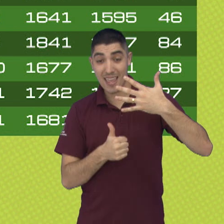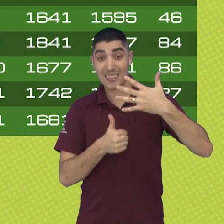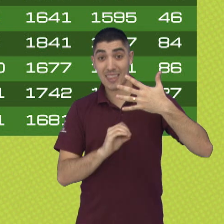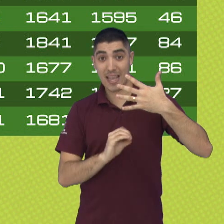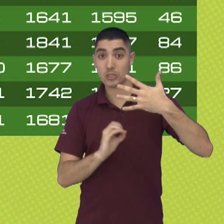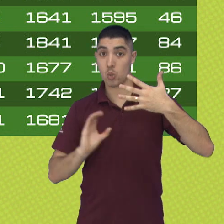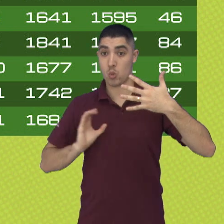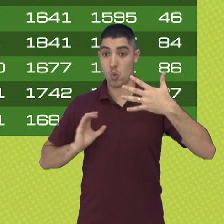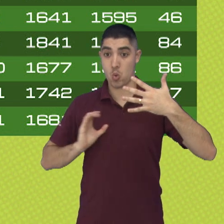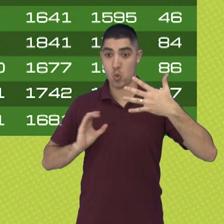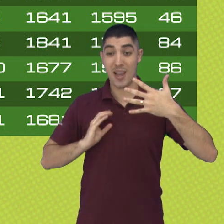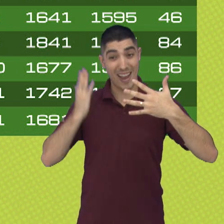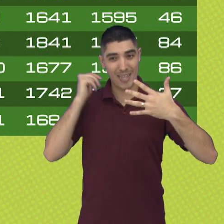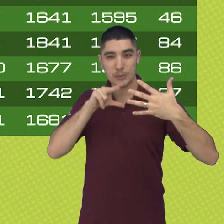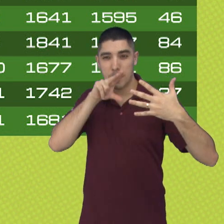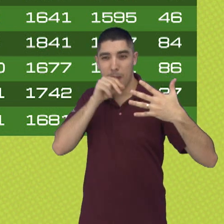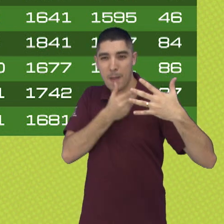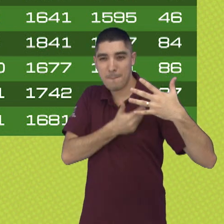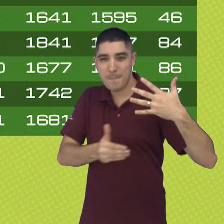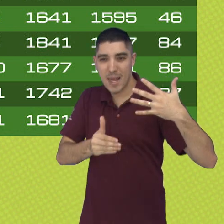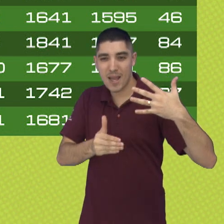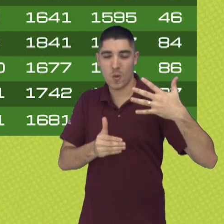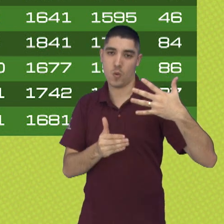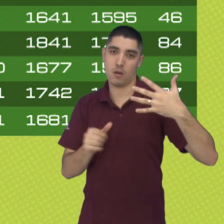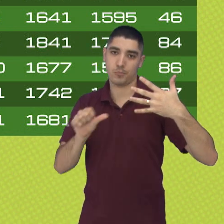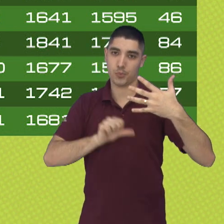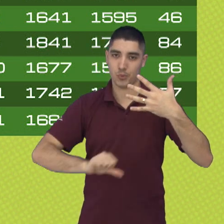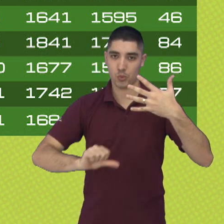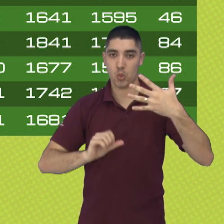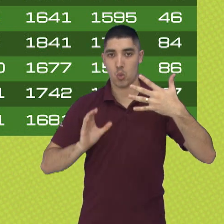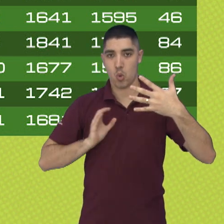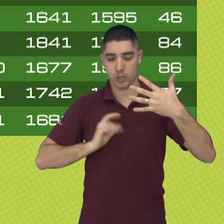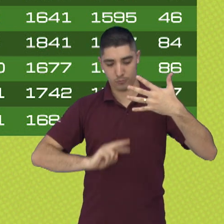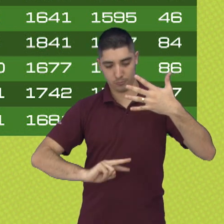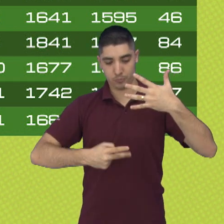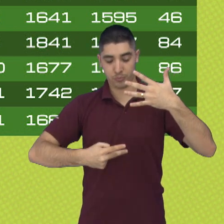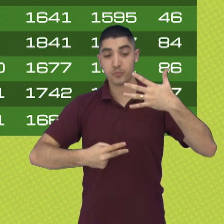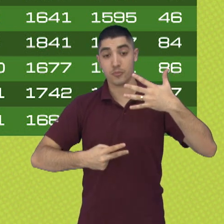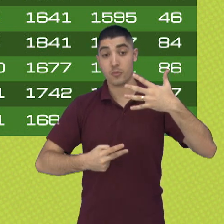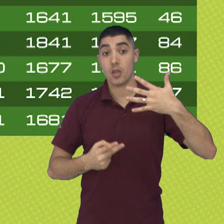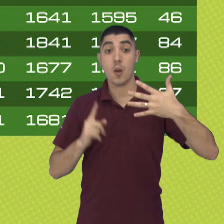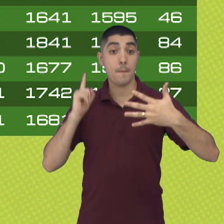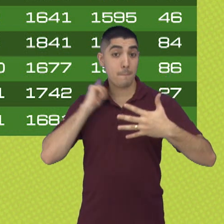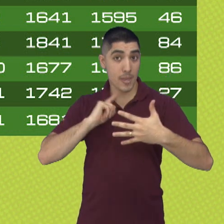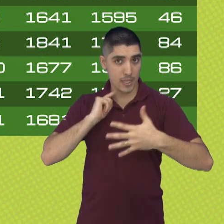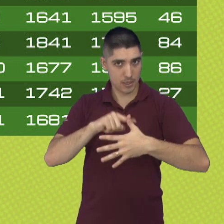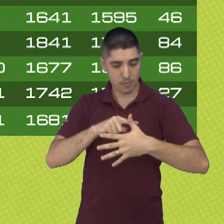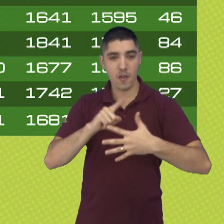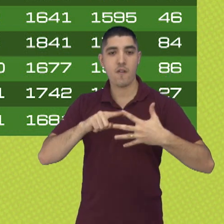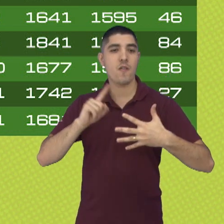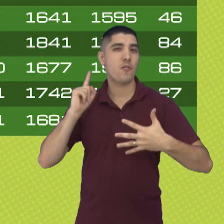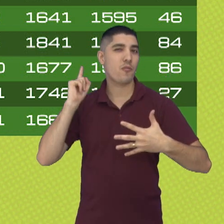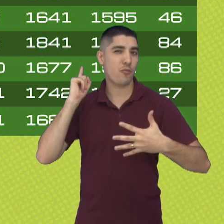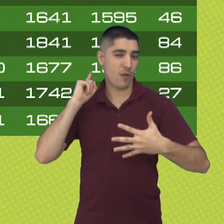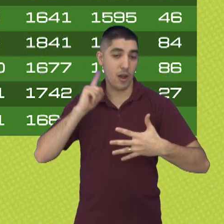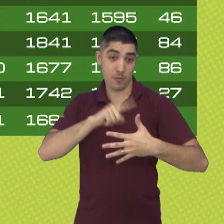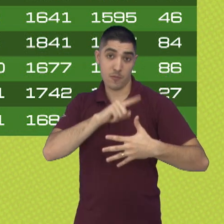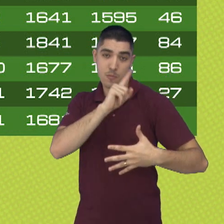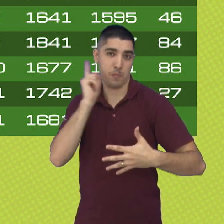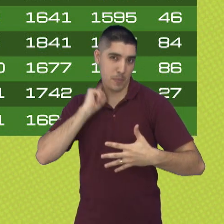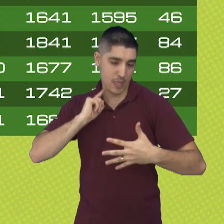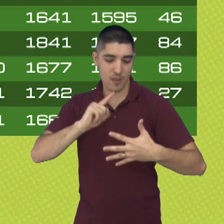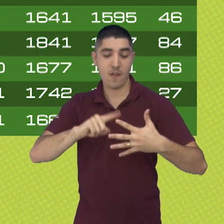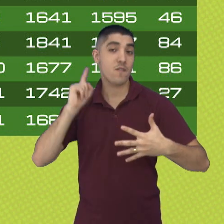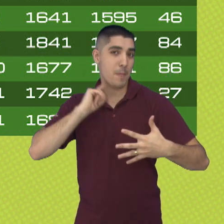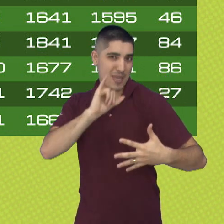equipe do Corinthians. Estava o Pato ali, mas agora o Corinthians assumiu a 10ª posição. O Minas segue líder. O Flamengo, que era terceiro, passou para ser segundo. E o